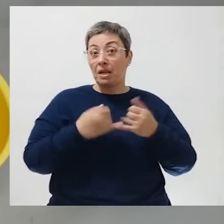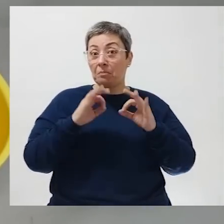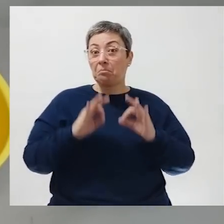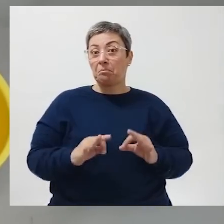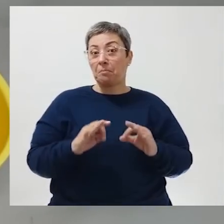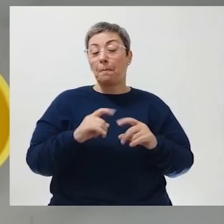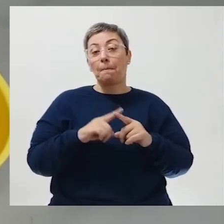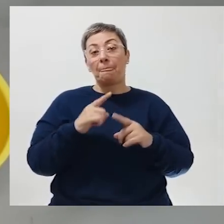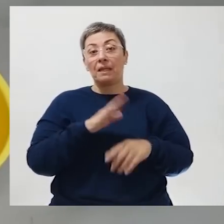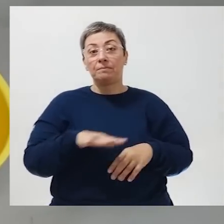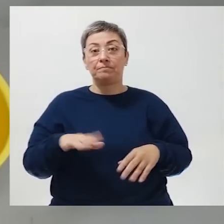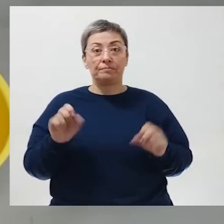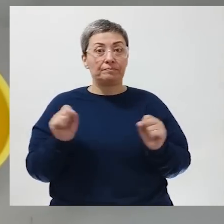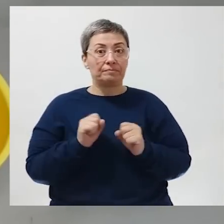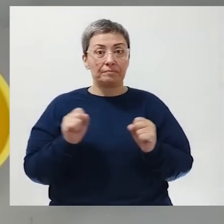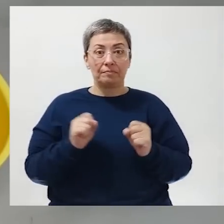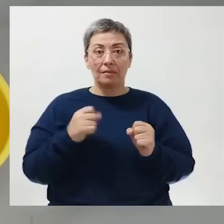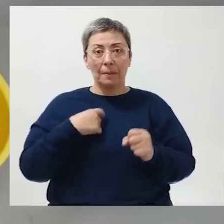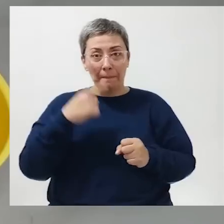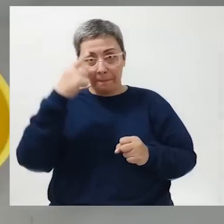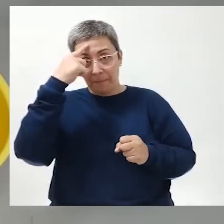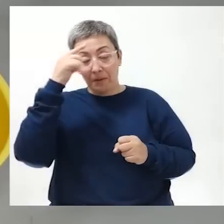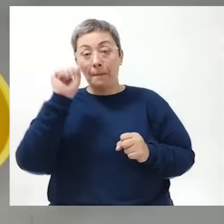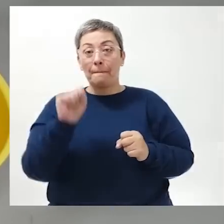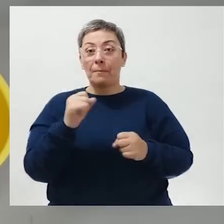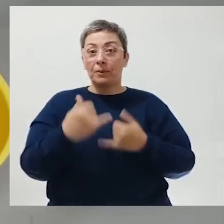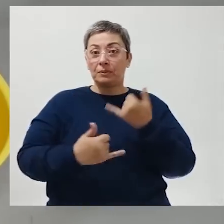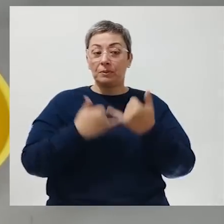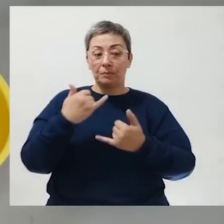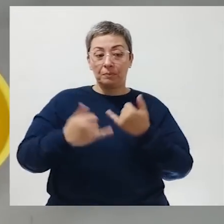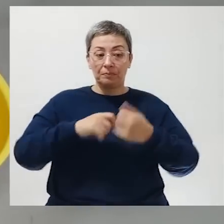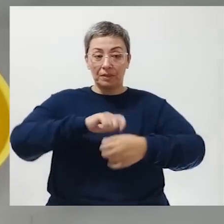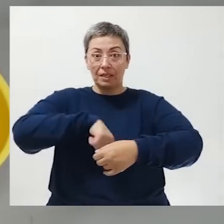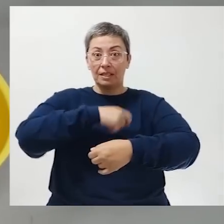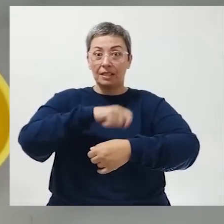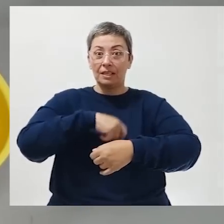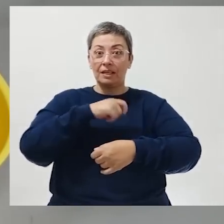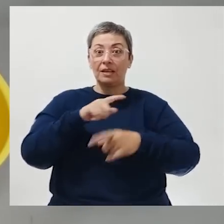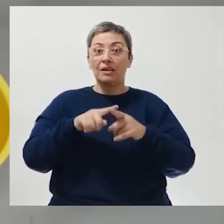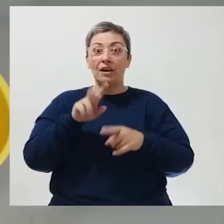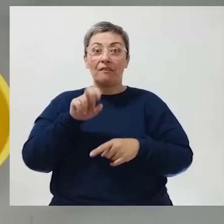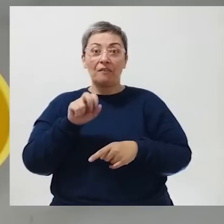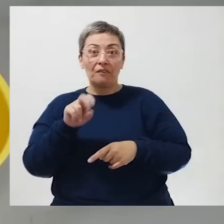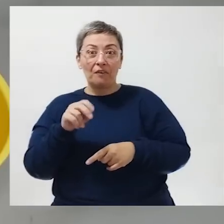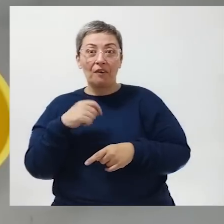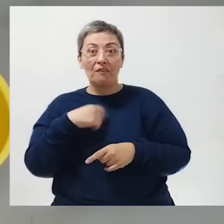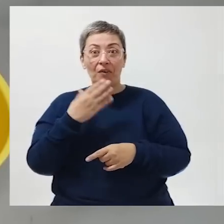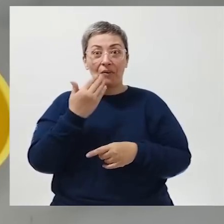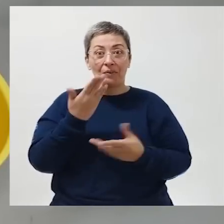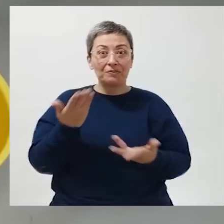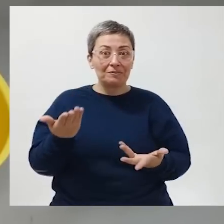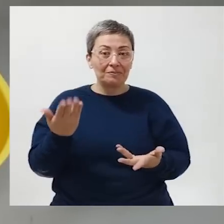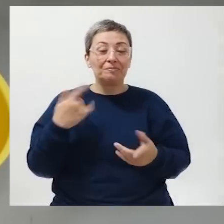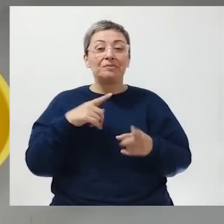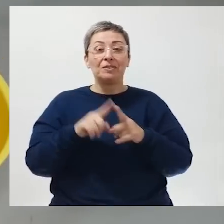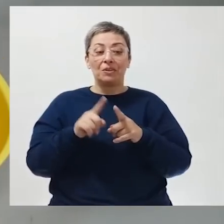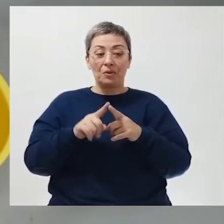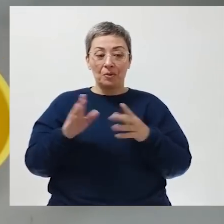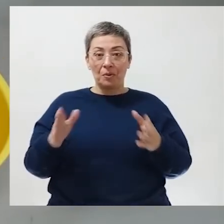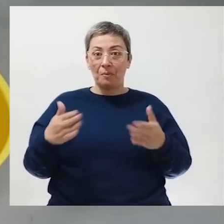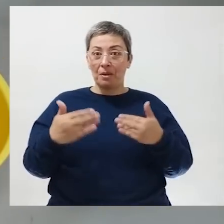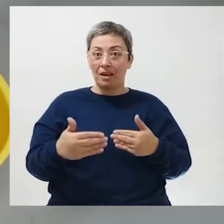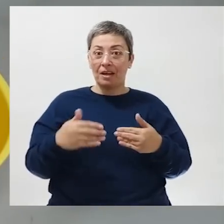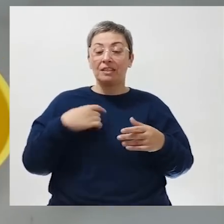as crianças adoram. Já pensou poder brincar com a panela que a vovó faz a comida? Uma caixa